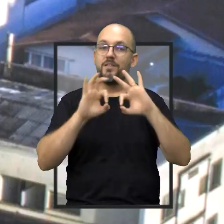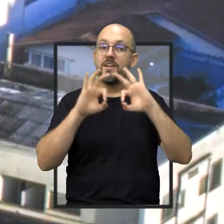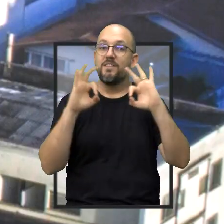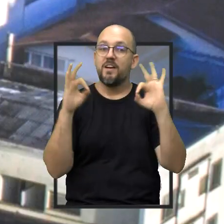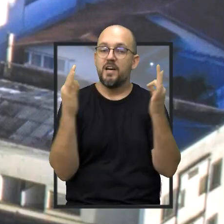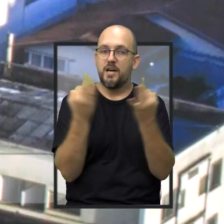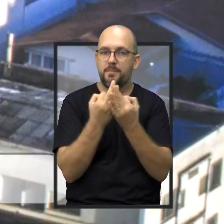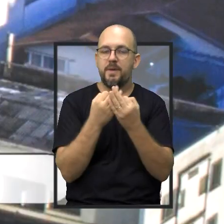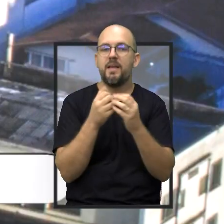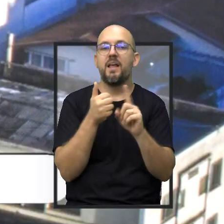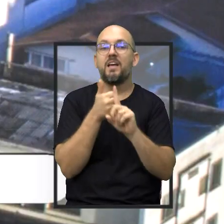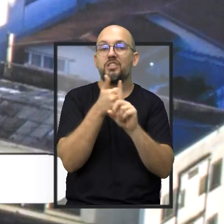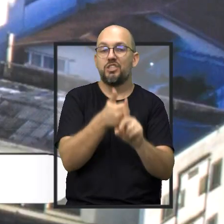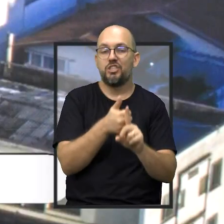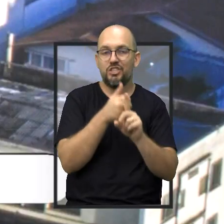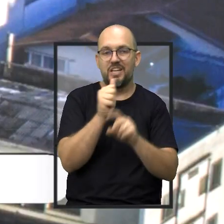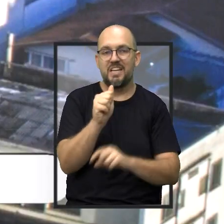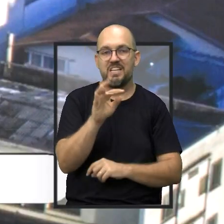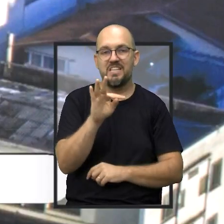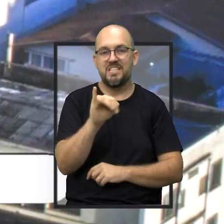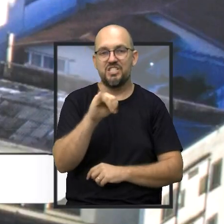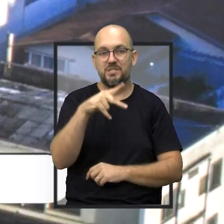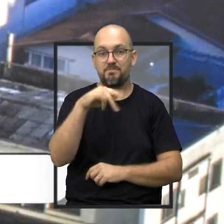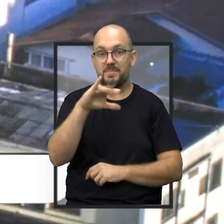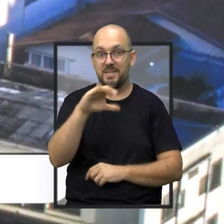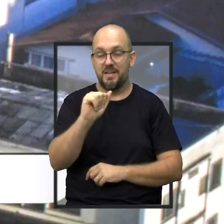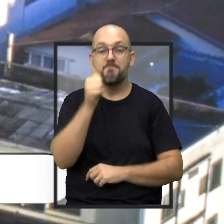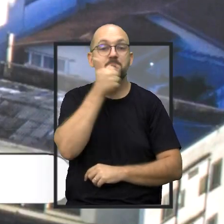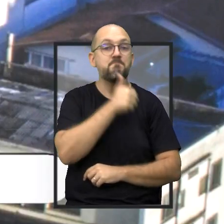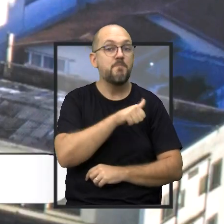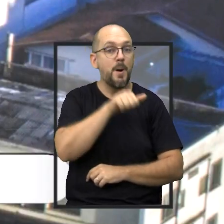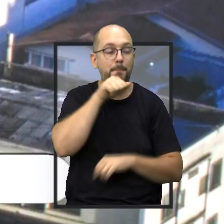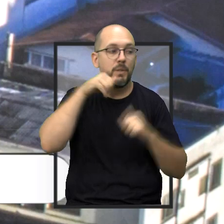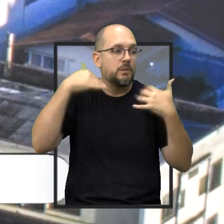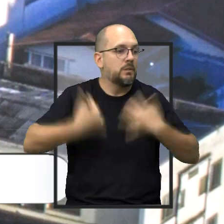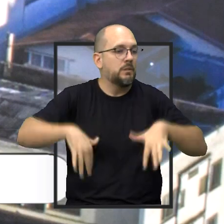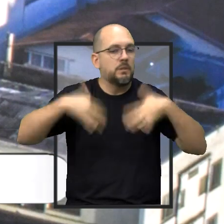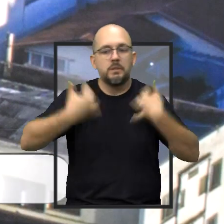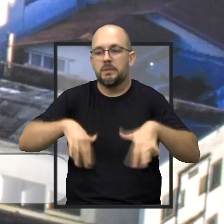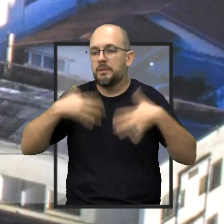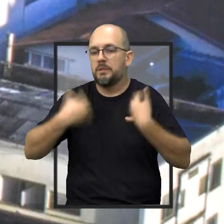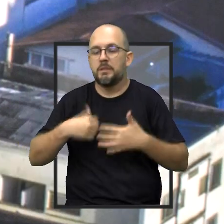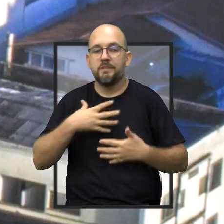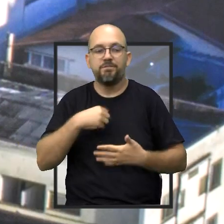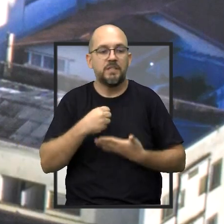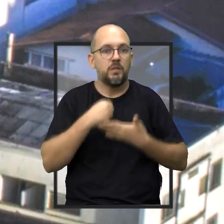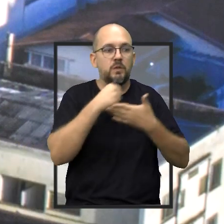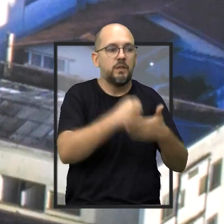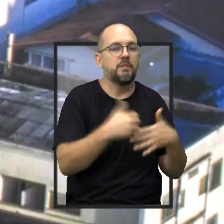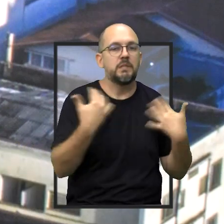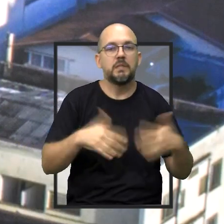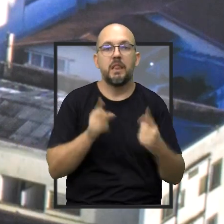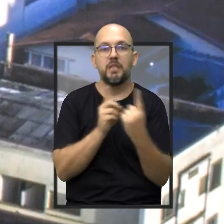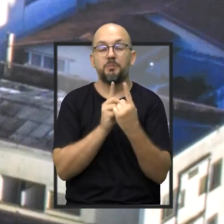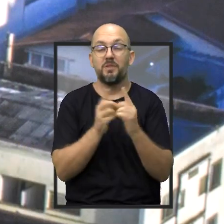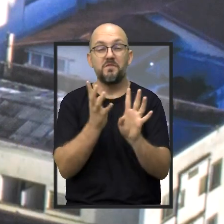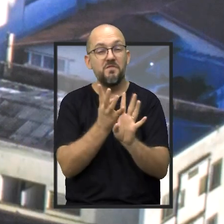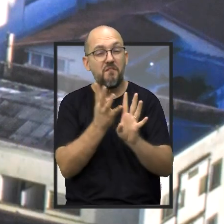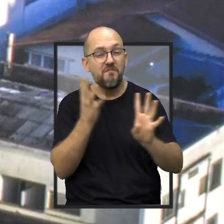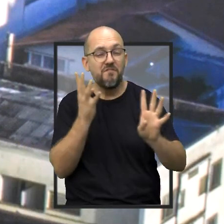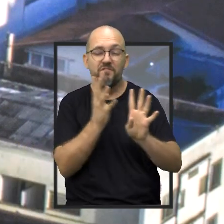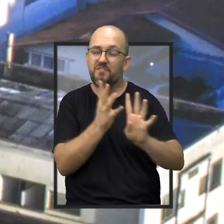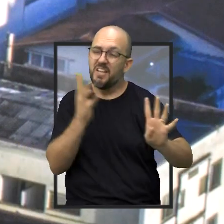famílias atípicas, nós estamos falando de mães desesperadas por atendimento, nós estamos falando de filas de espera por